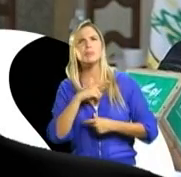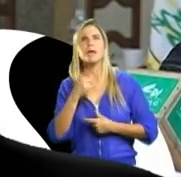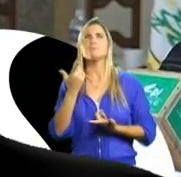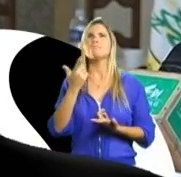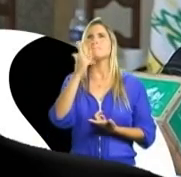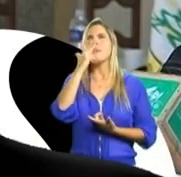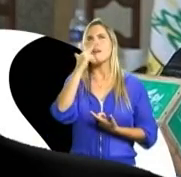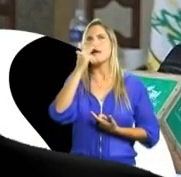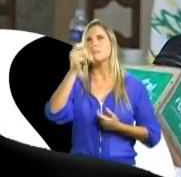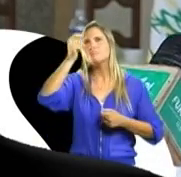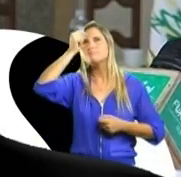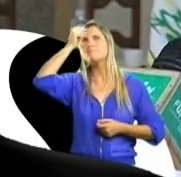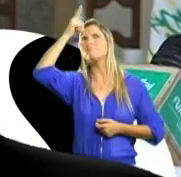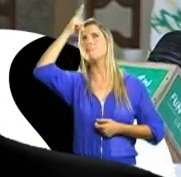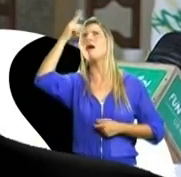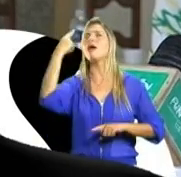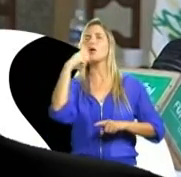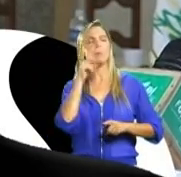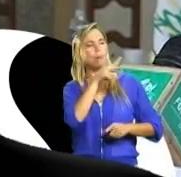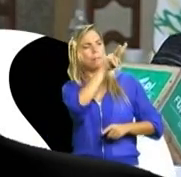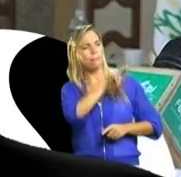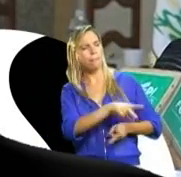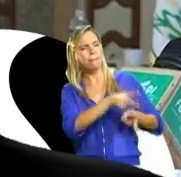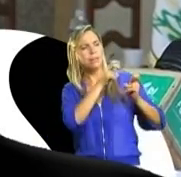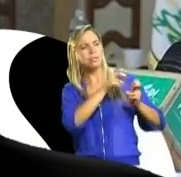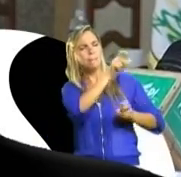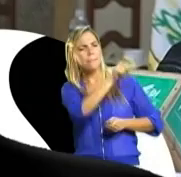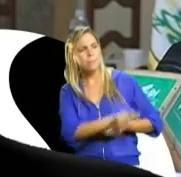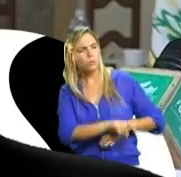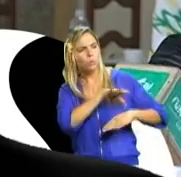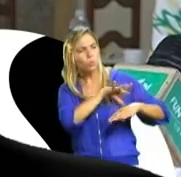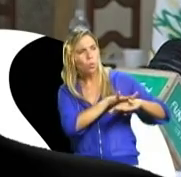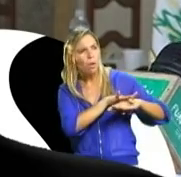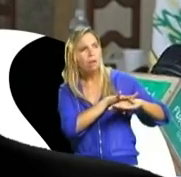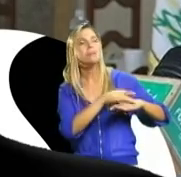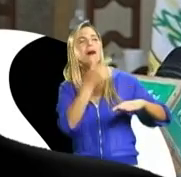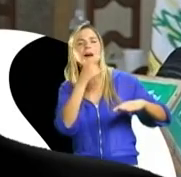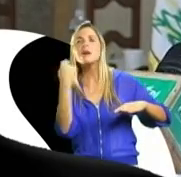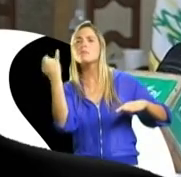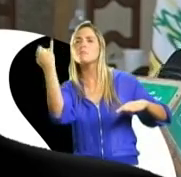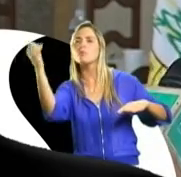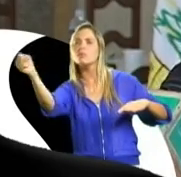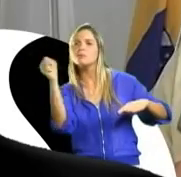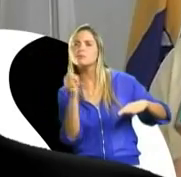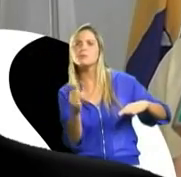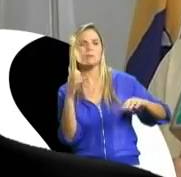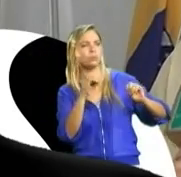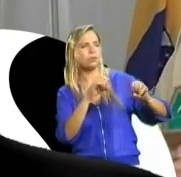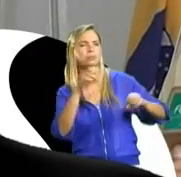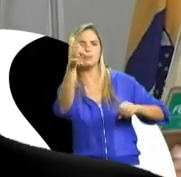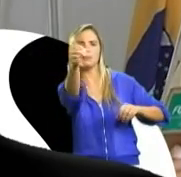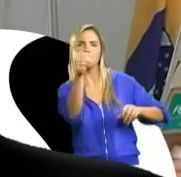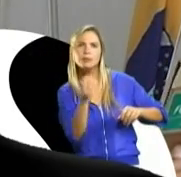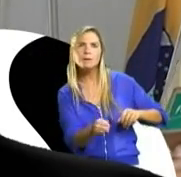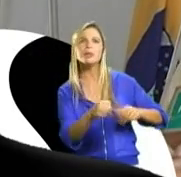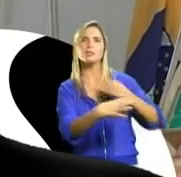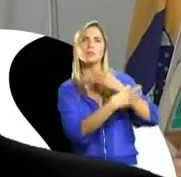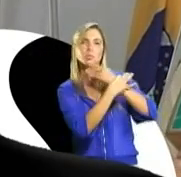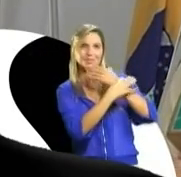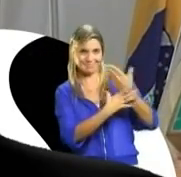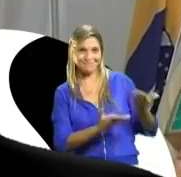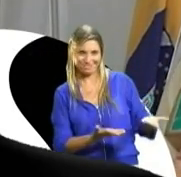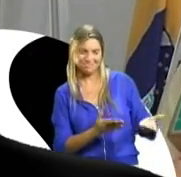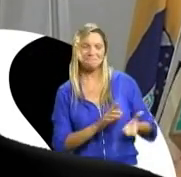a mais para tratar o paciente como um todo e não só na parte da saúde, que é a minha área. Olha, na minha